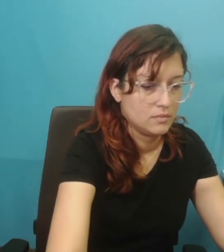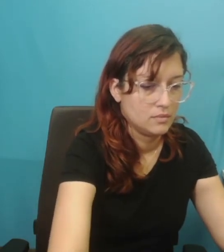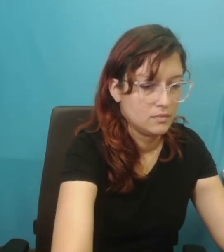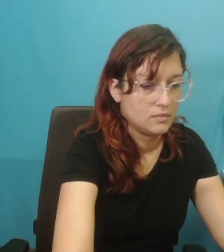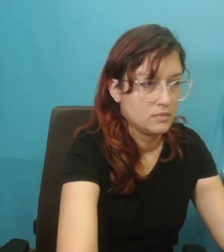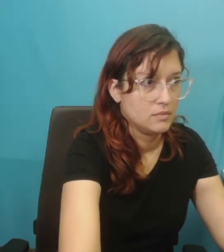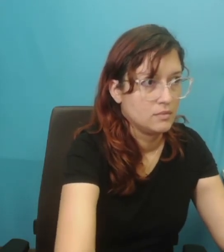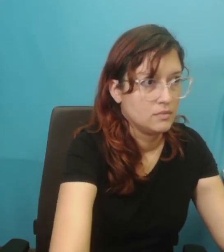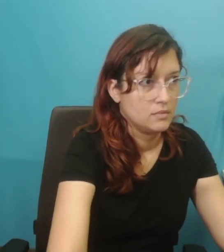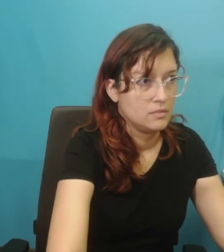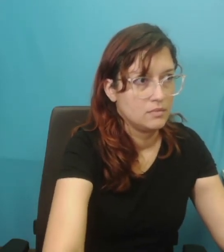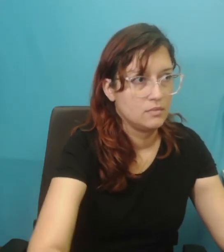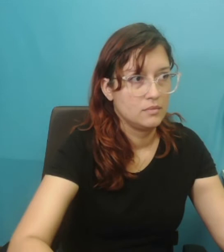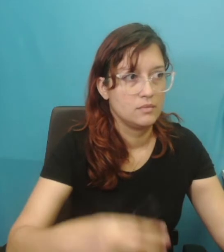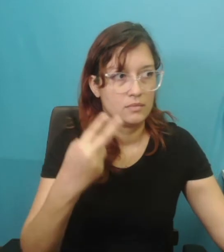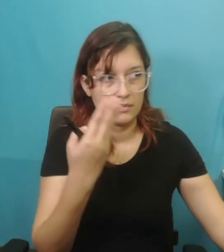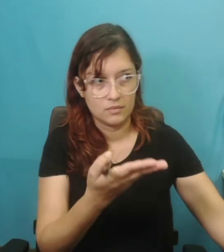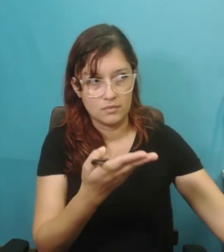dividido